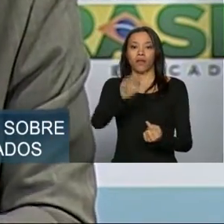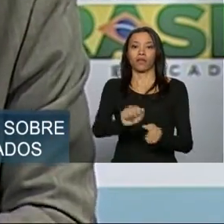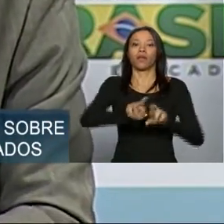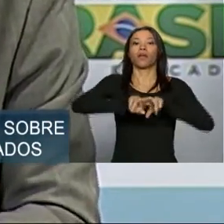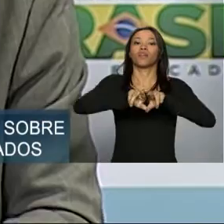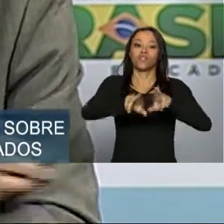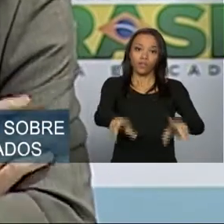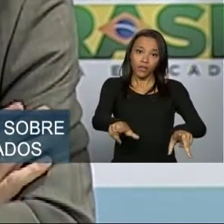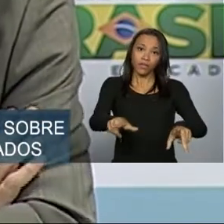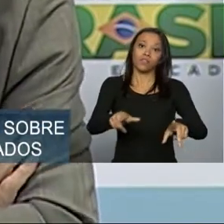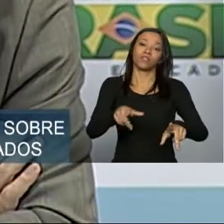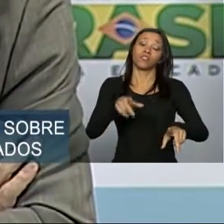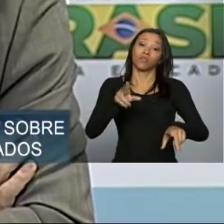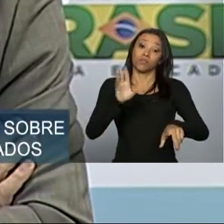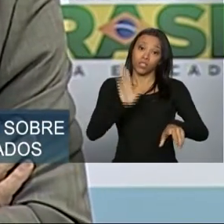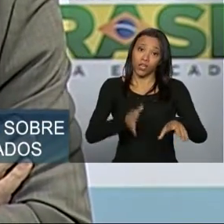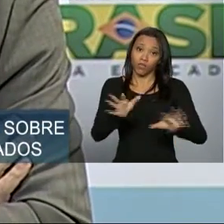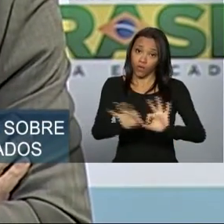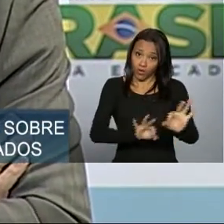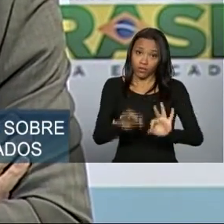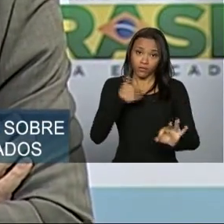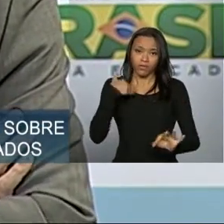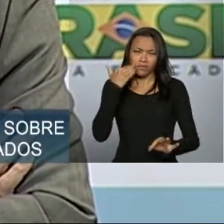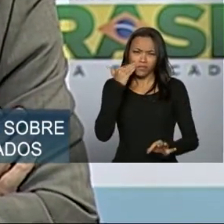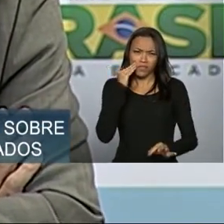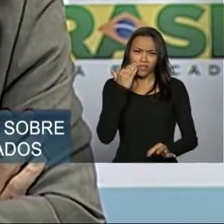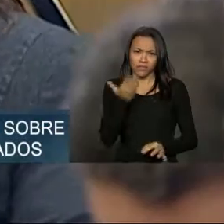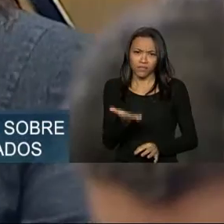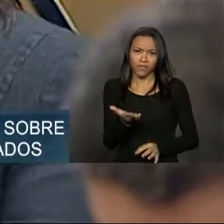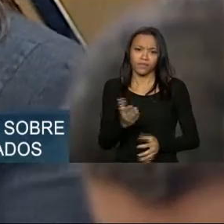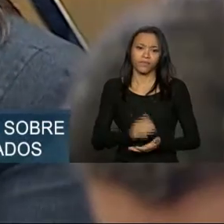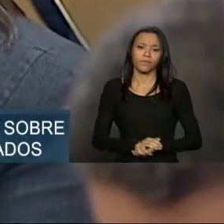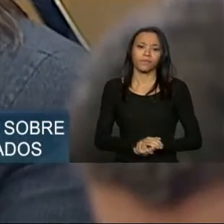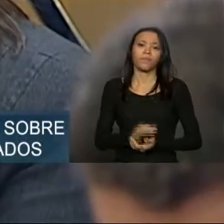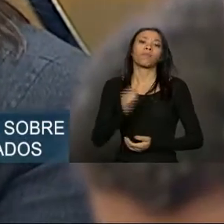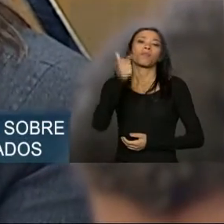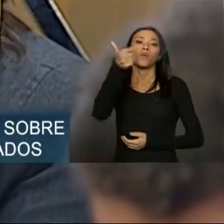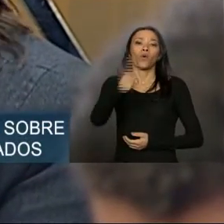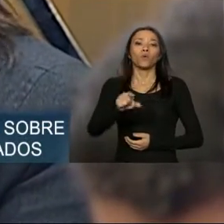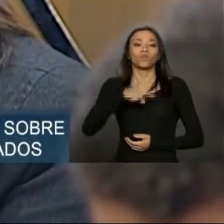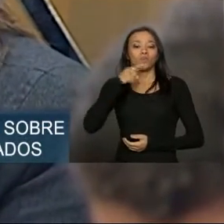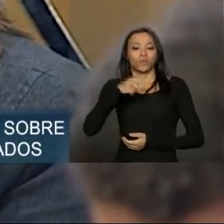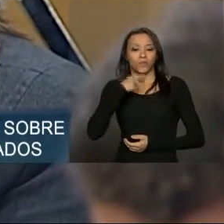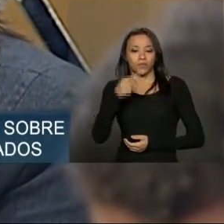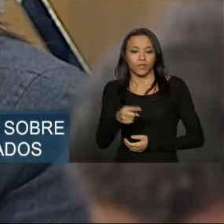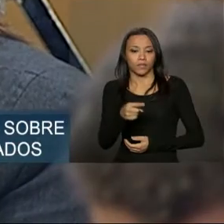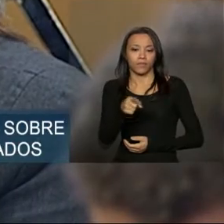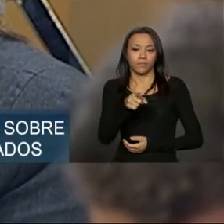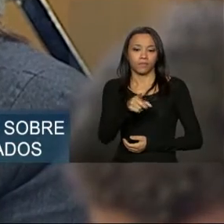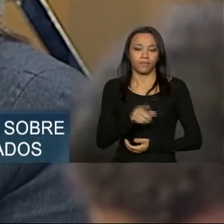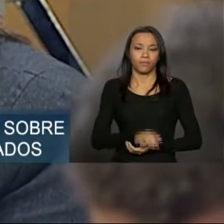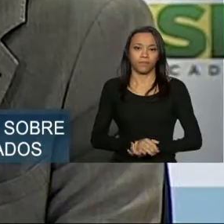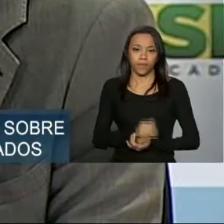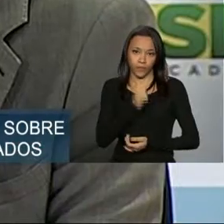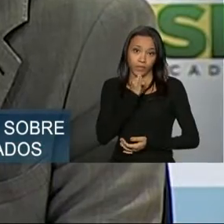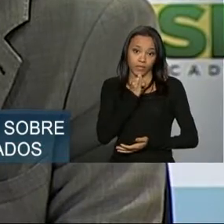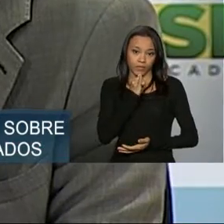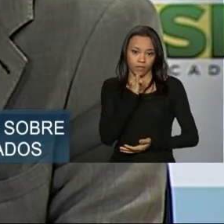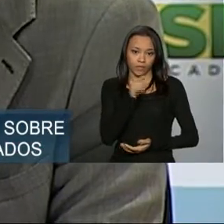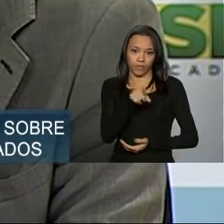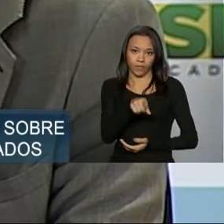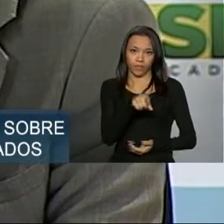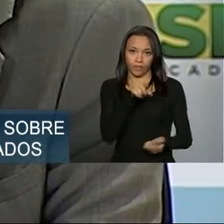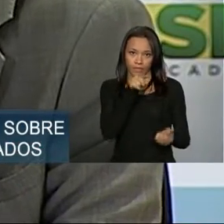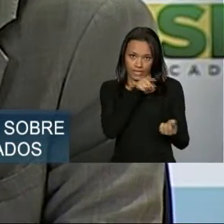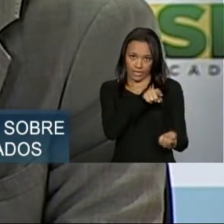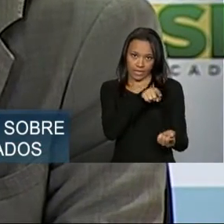para cada um dos produtos. Entendeu isso, Natália? Entendi. Uma outra dúvida é o seguinte... Olha aqui, ó. Vamos só dar um exemplo aqui. Olha, o teor de sal